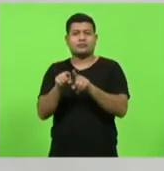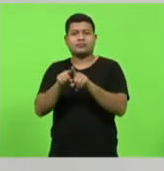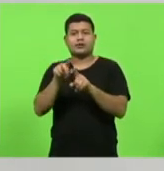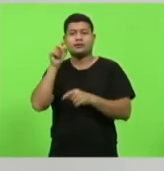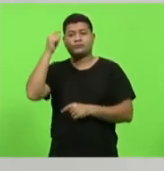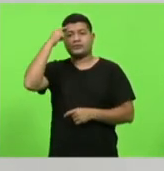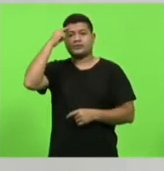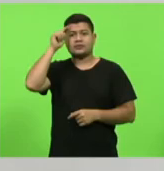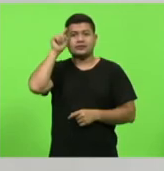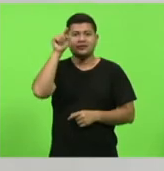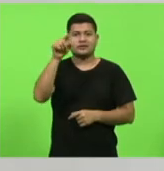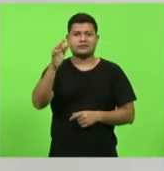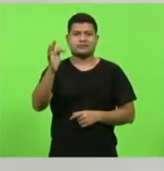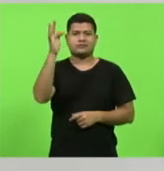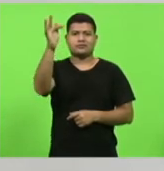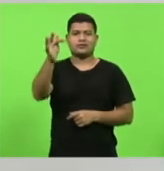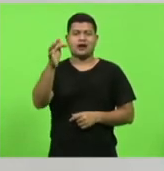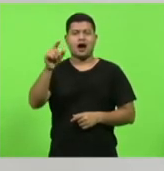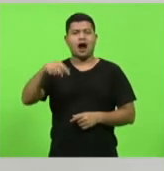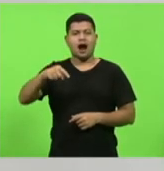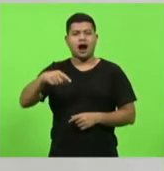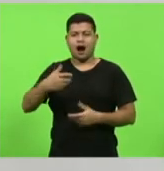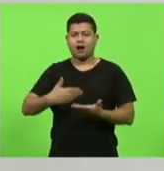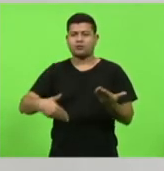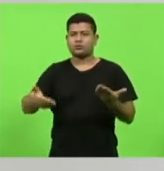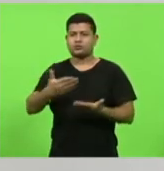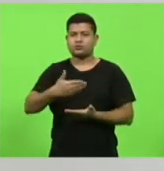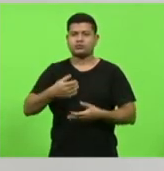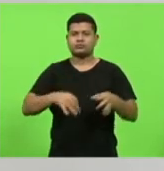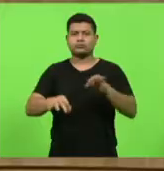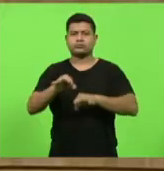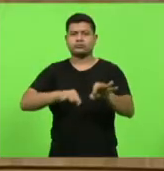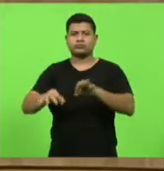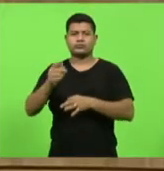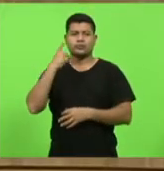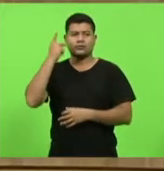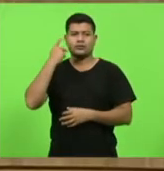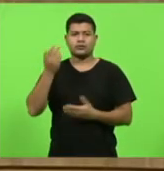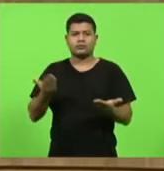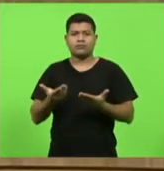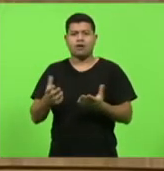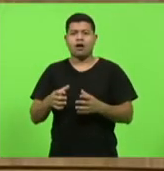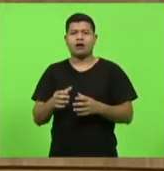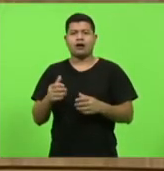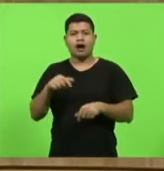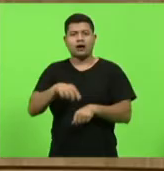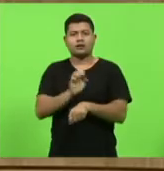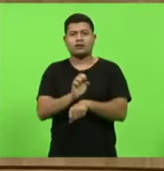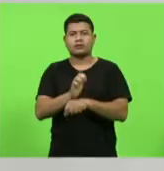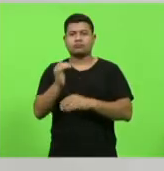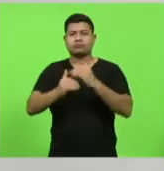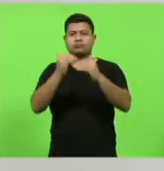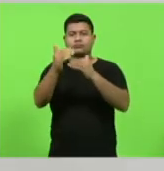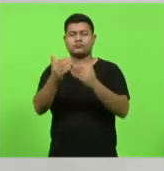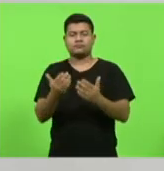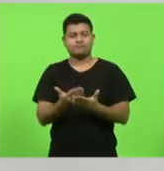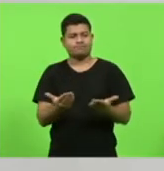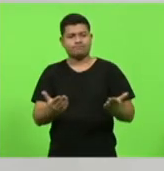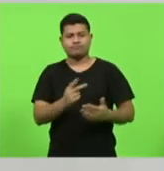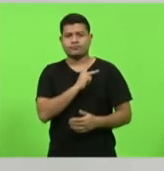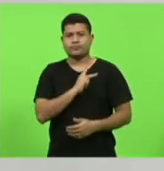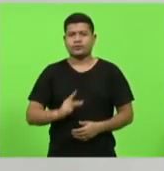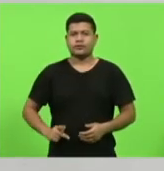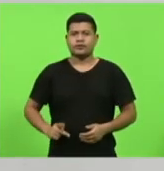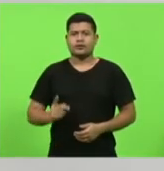assim que a gente faz política e é assim que a gente faz o Estado crescer. Senhor presidente, senhores e senhoras parlamentares, a todos que